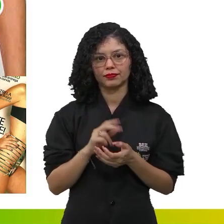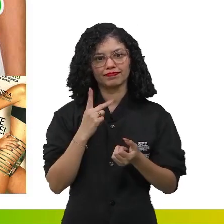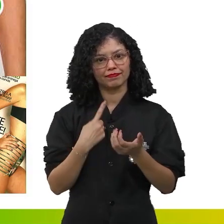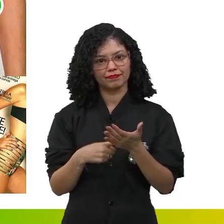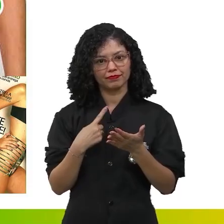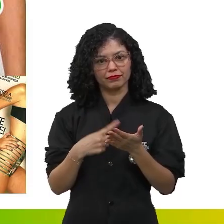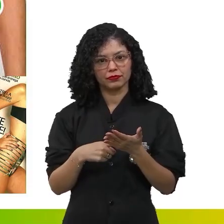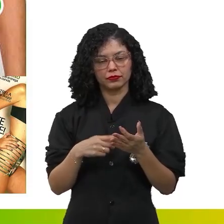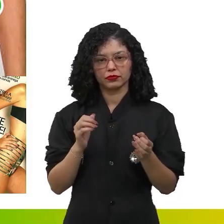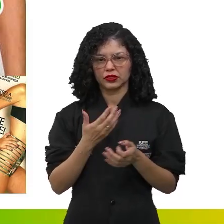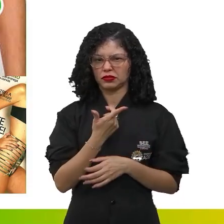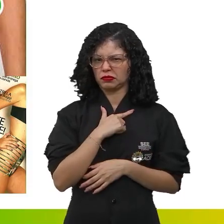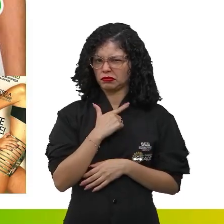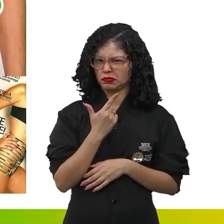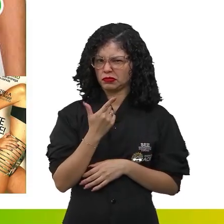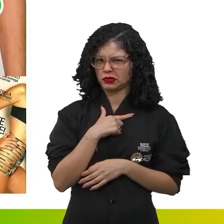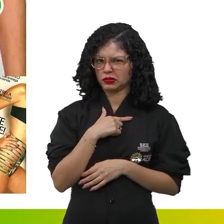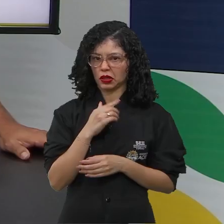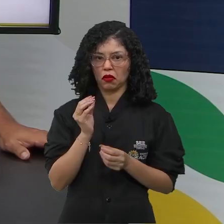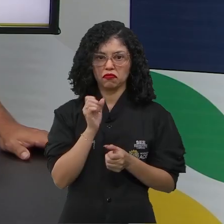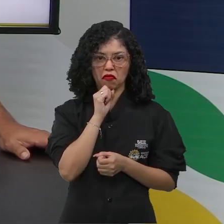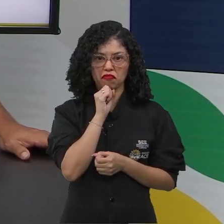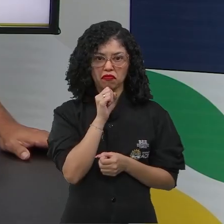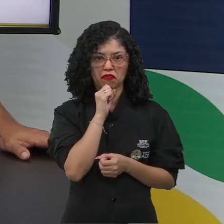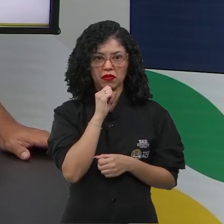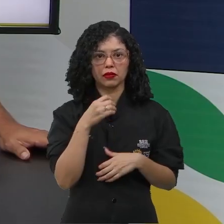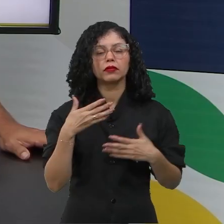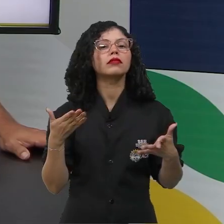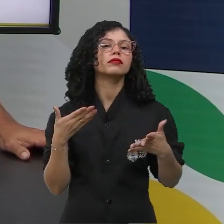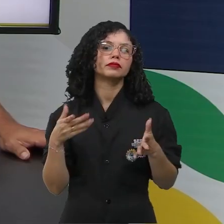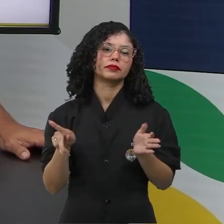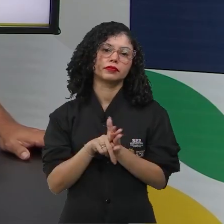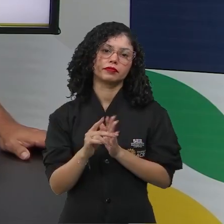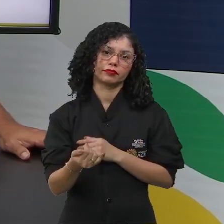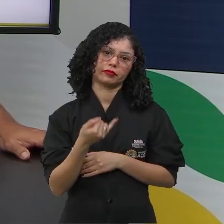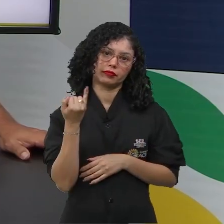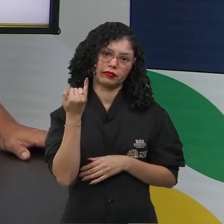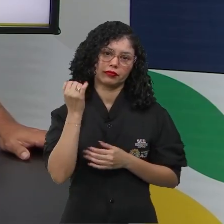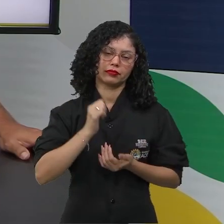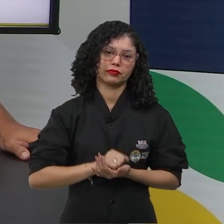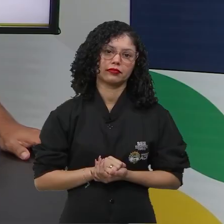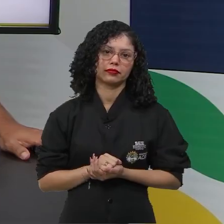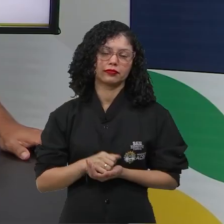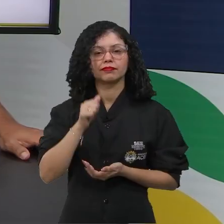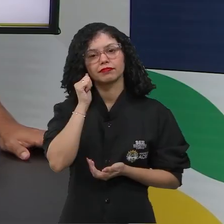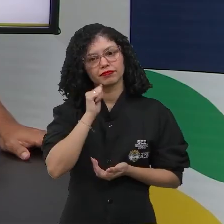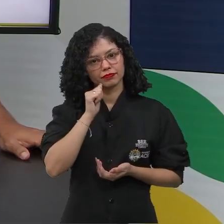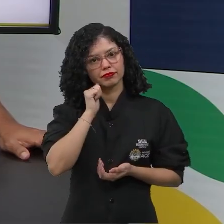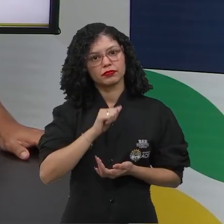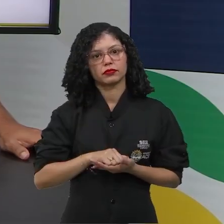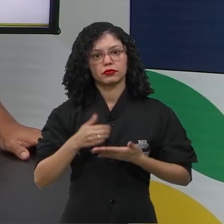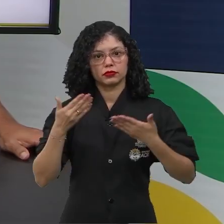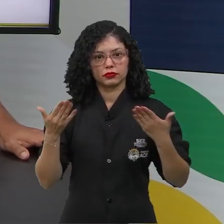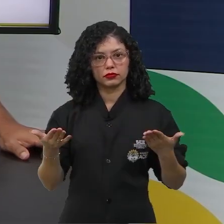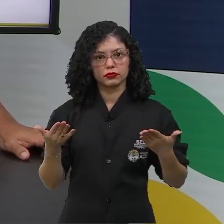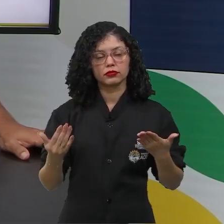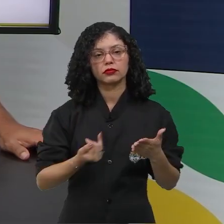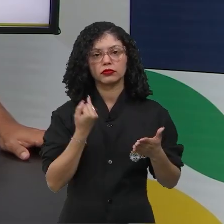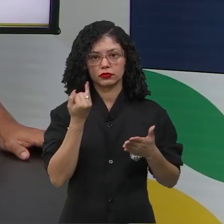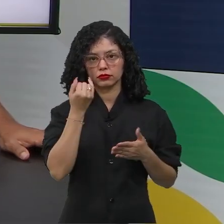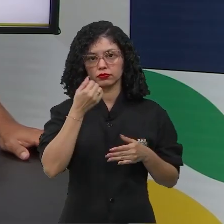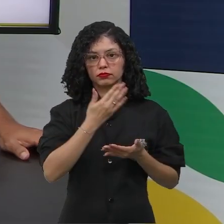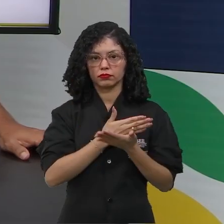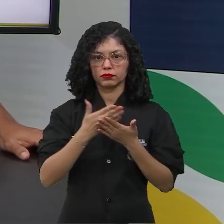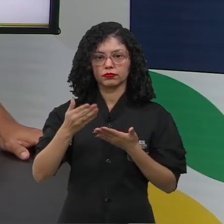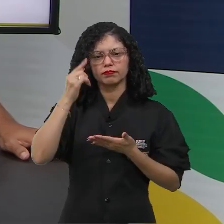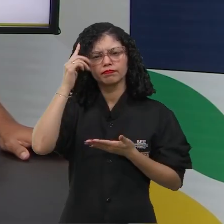considerado obsoleto, feio, velho, e isso afeta principalmente as mulheres. Então, é importante a gente